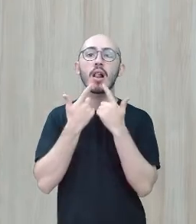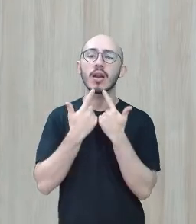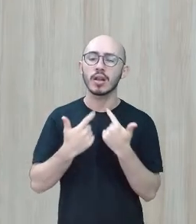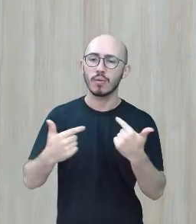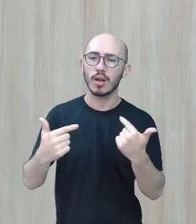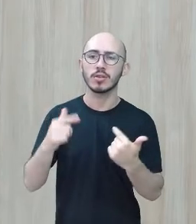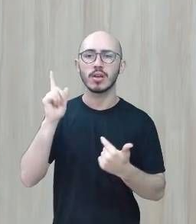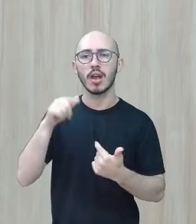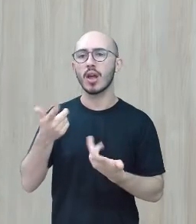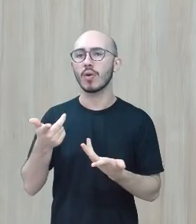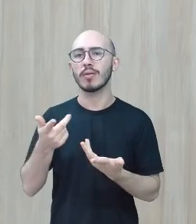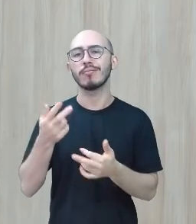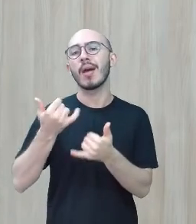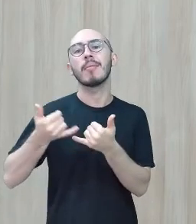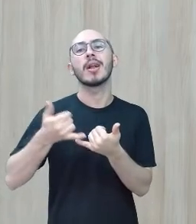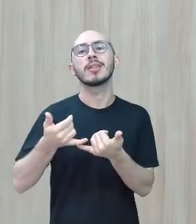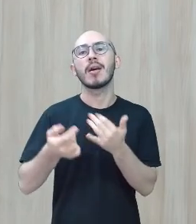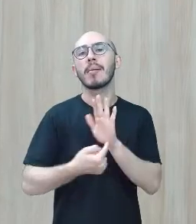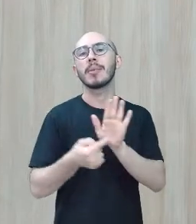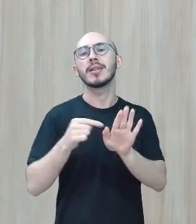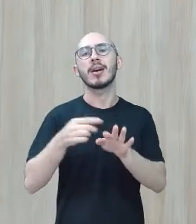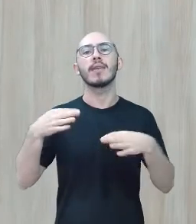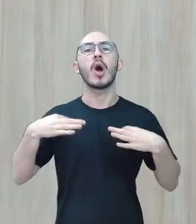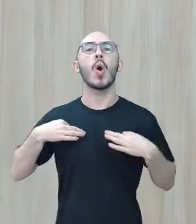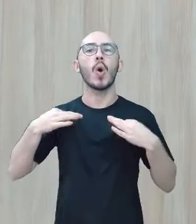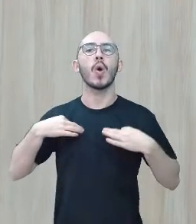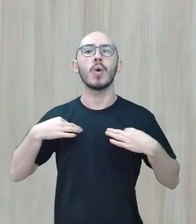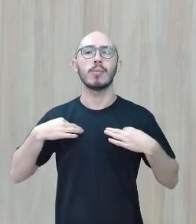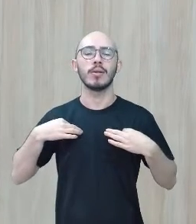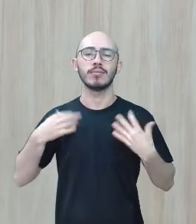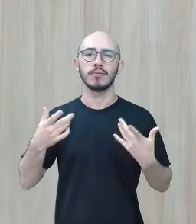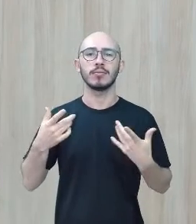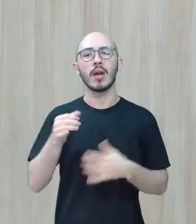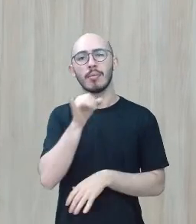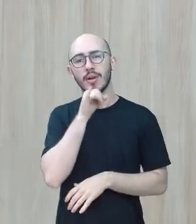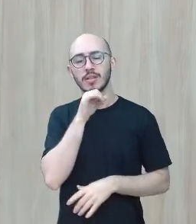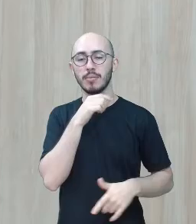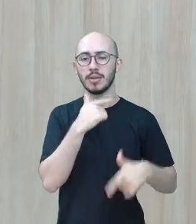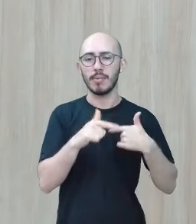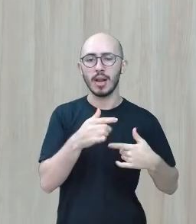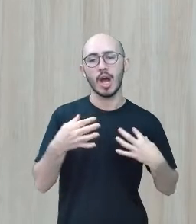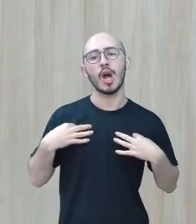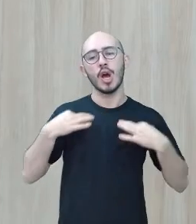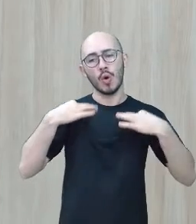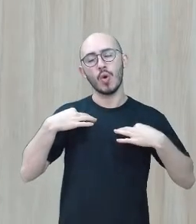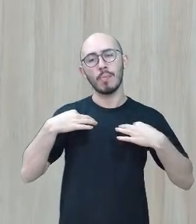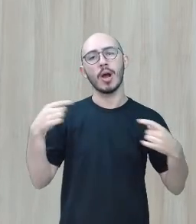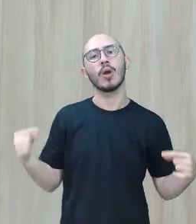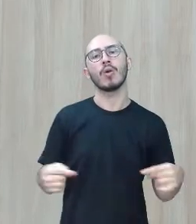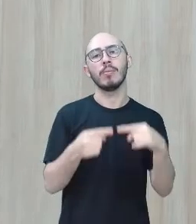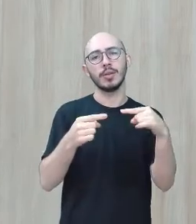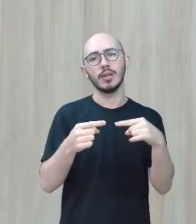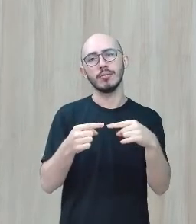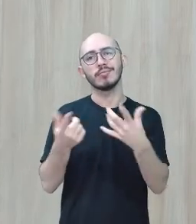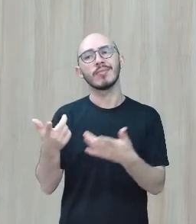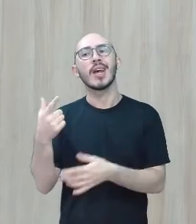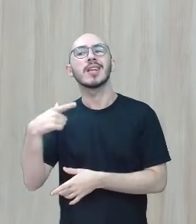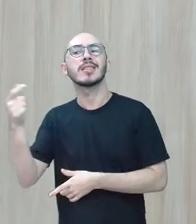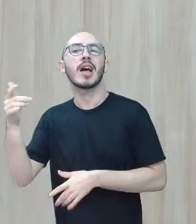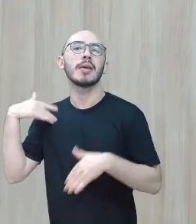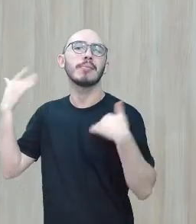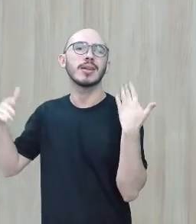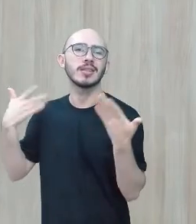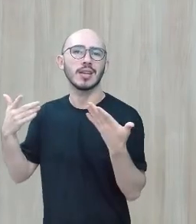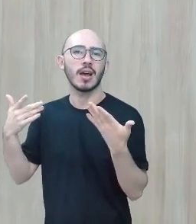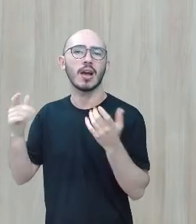é como uma roupa. Quando a gente trabalha, a gente bota uma roupa. Quando a gente vai sair com nossa família, outra roupa. Quando a gente vai sair com o